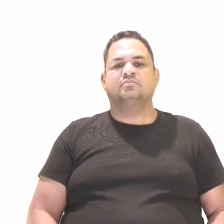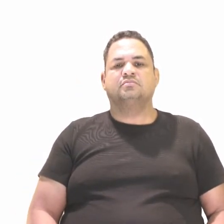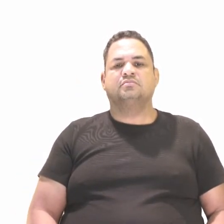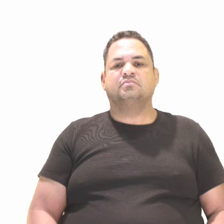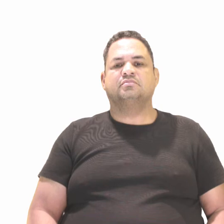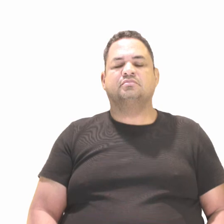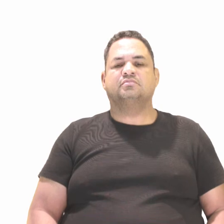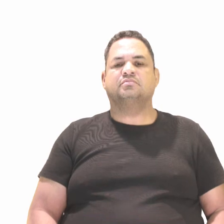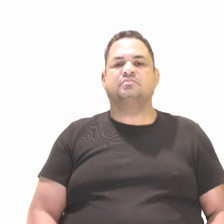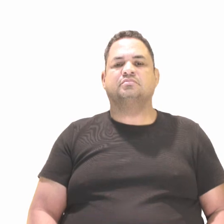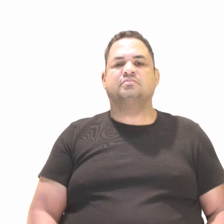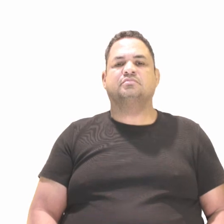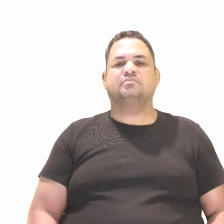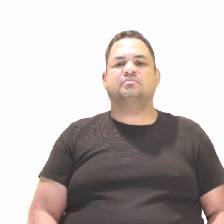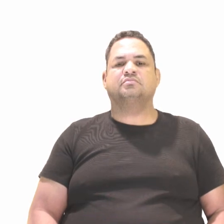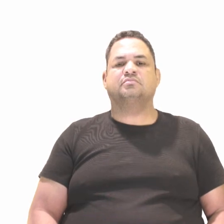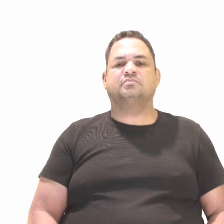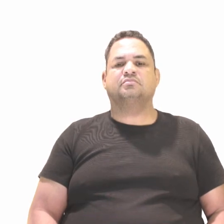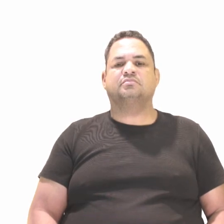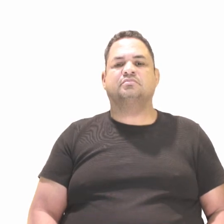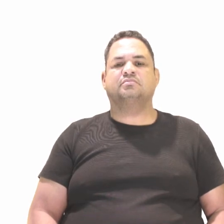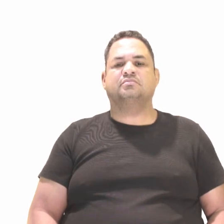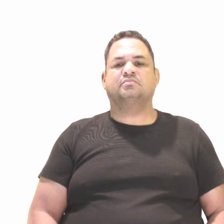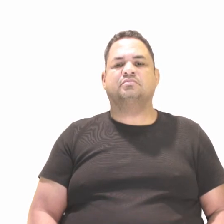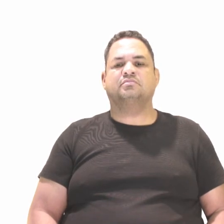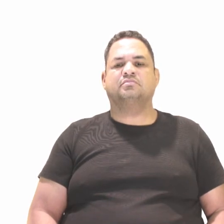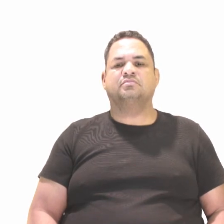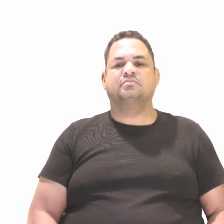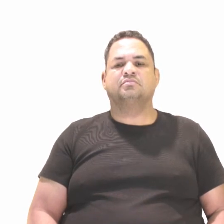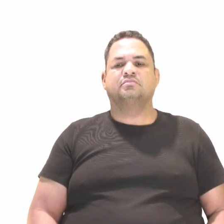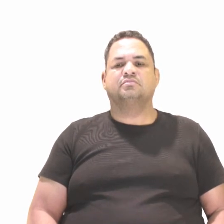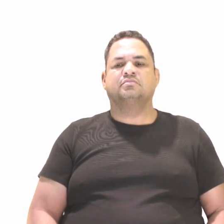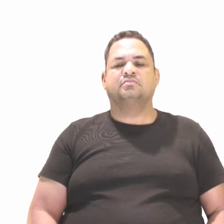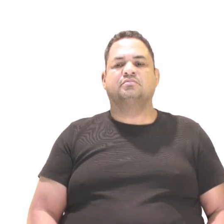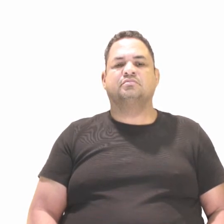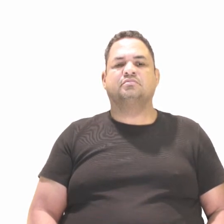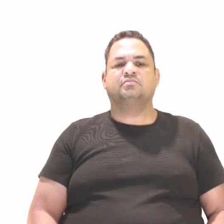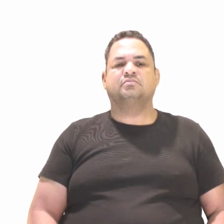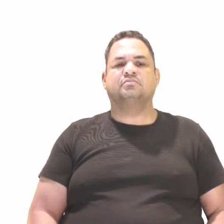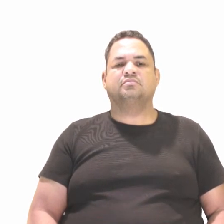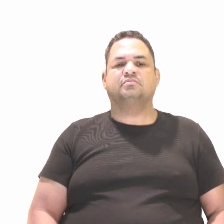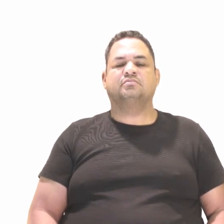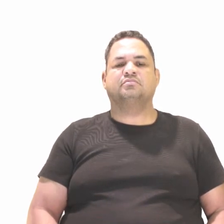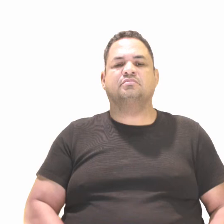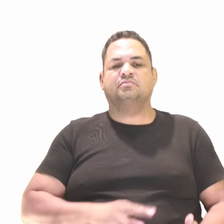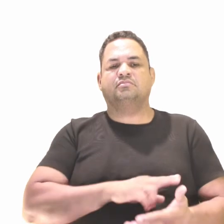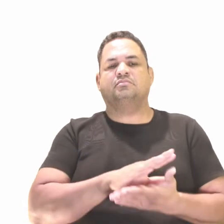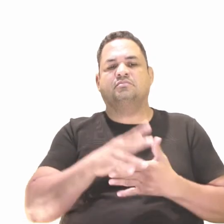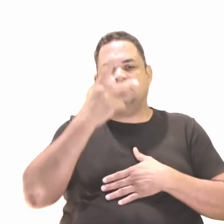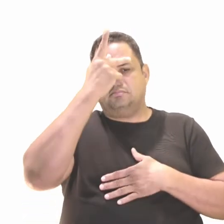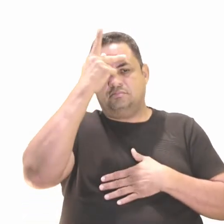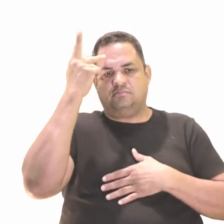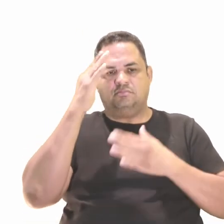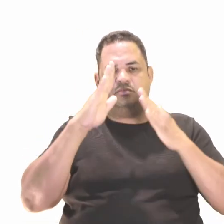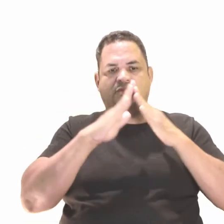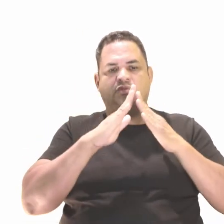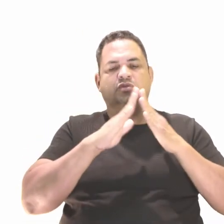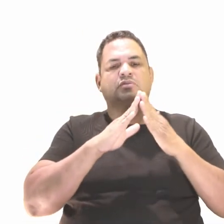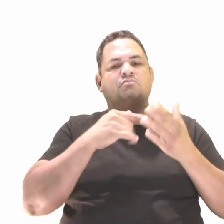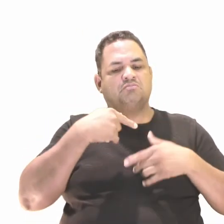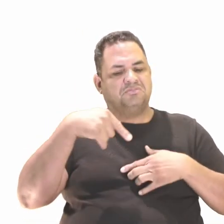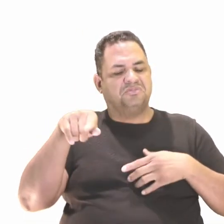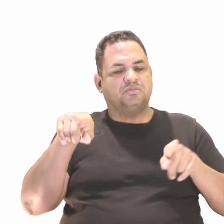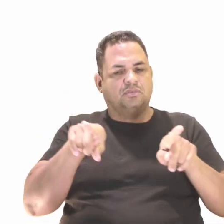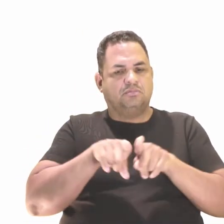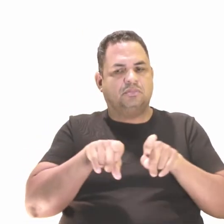será divertido. Lots of people from my school are coming. Muitas pessoas da minha escola estão indo. Aliás,